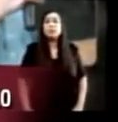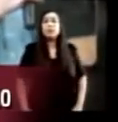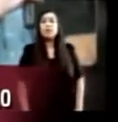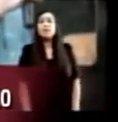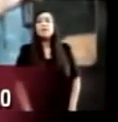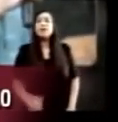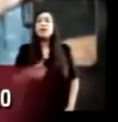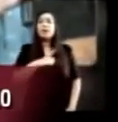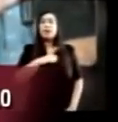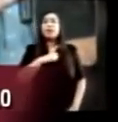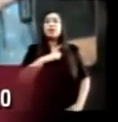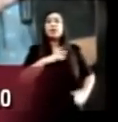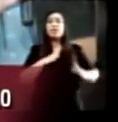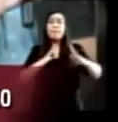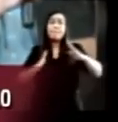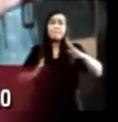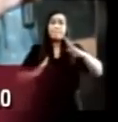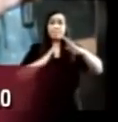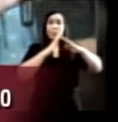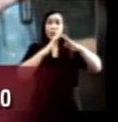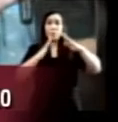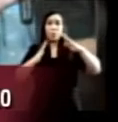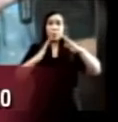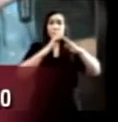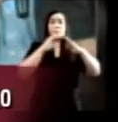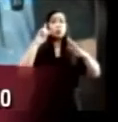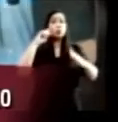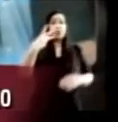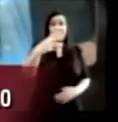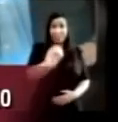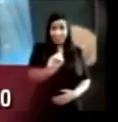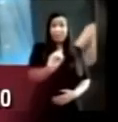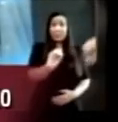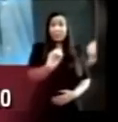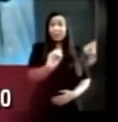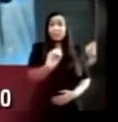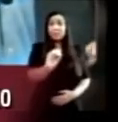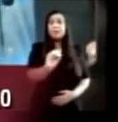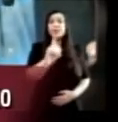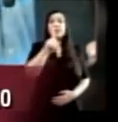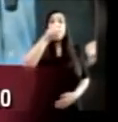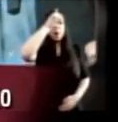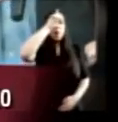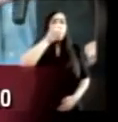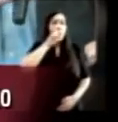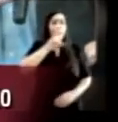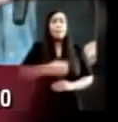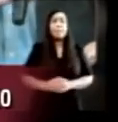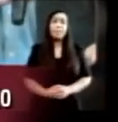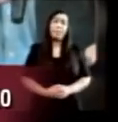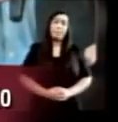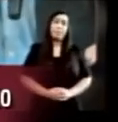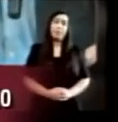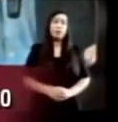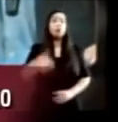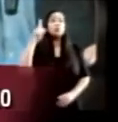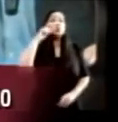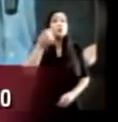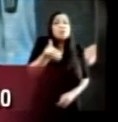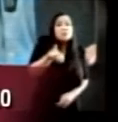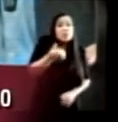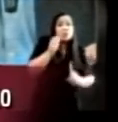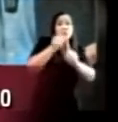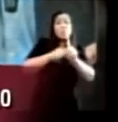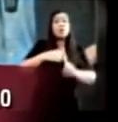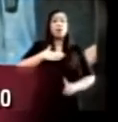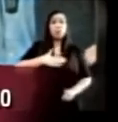ela teve aquele grande pico lá no dia 30, que é a linha em amarelo, tá? No dia